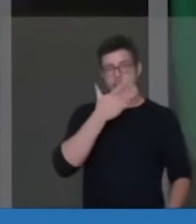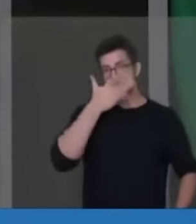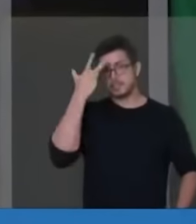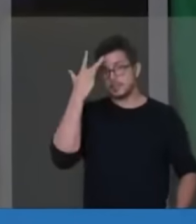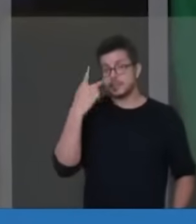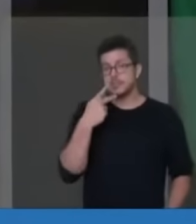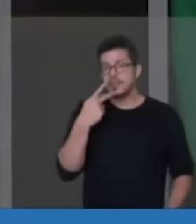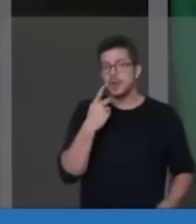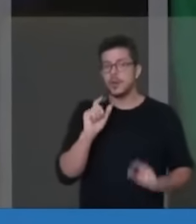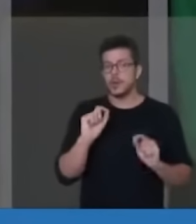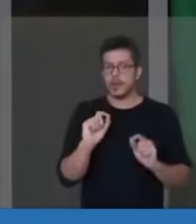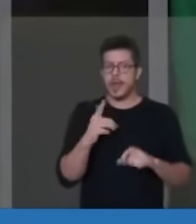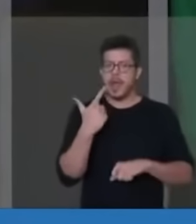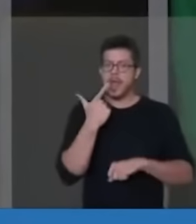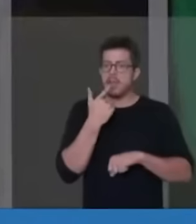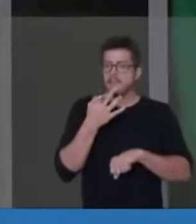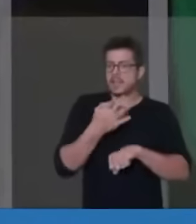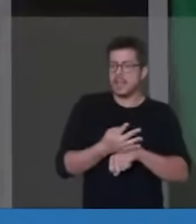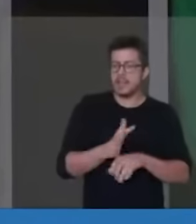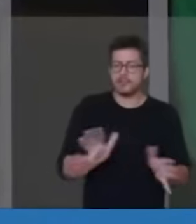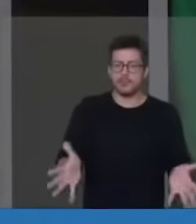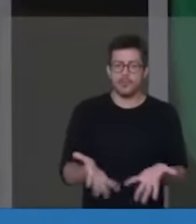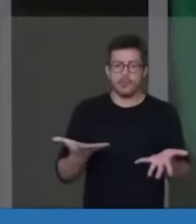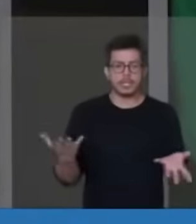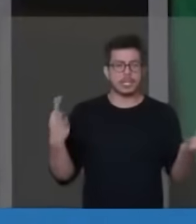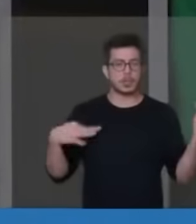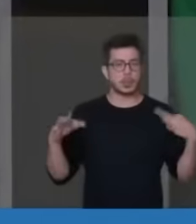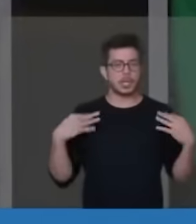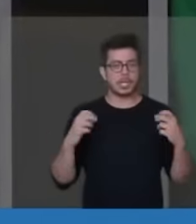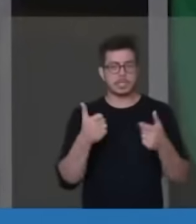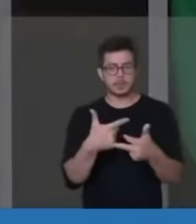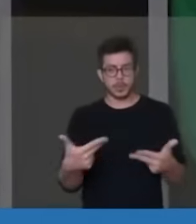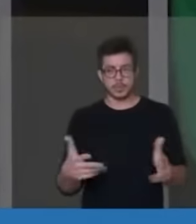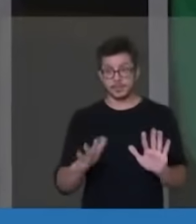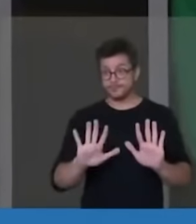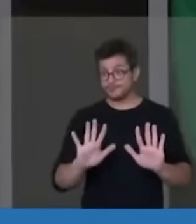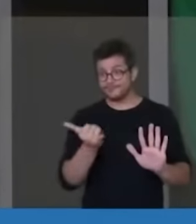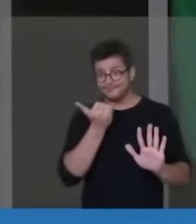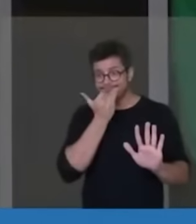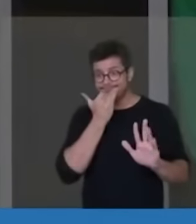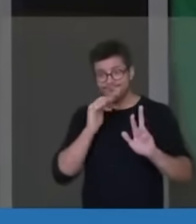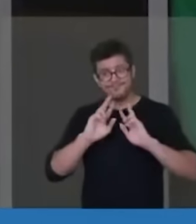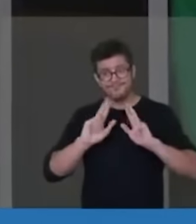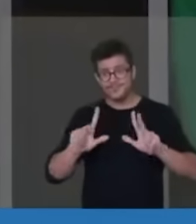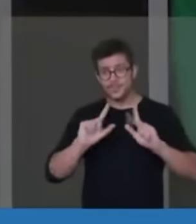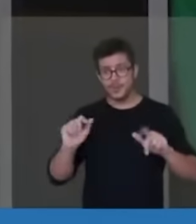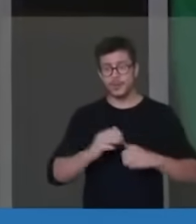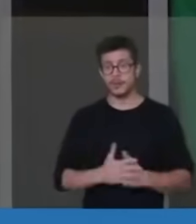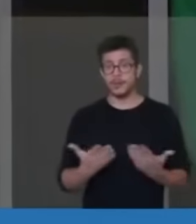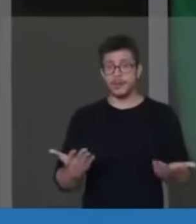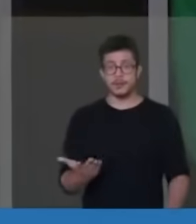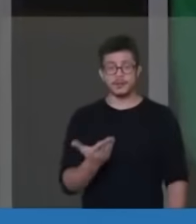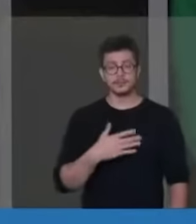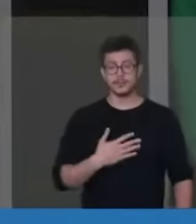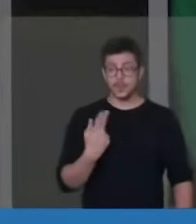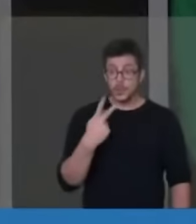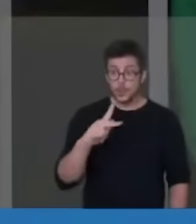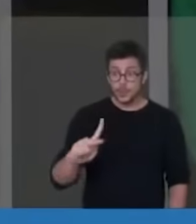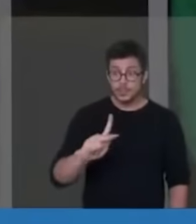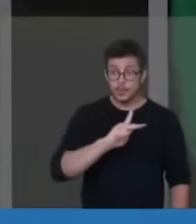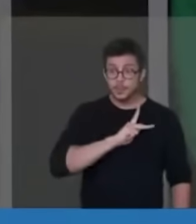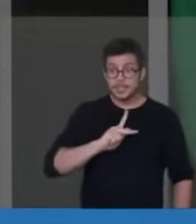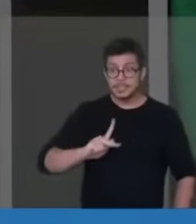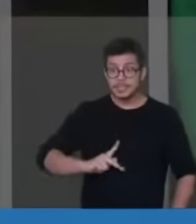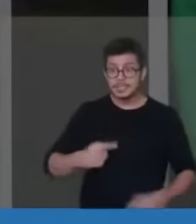fomenta a economia, o turismo, sei lá o que foi falado, mas isso não é verdade. O presidente de vocês reclamou